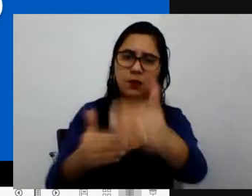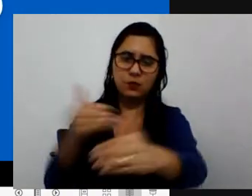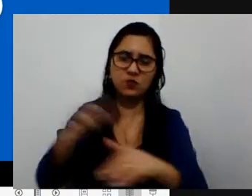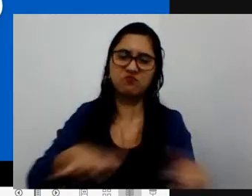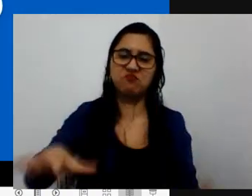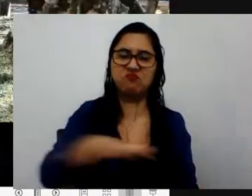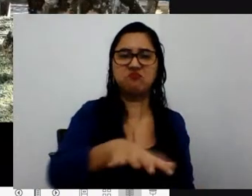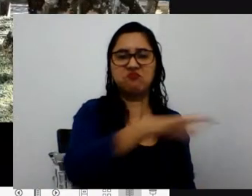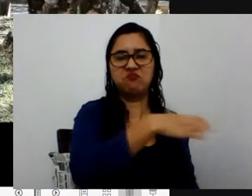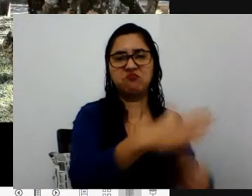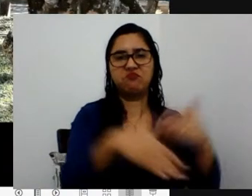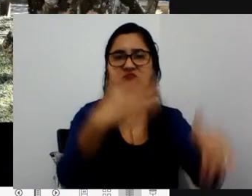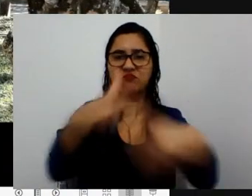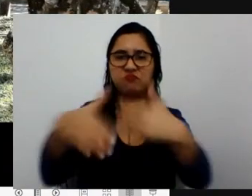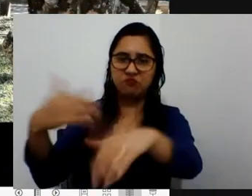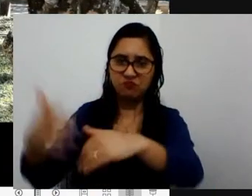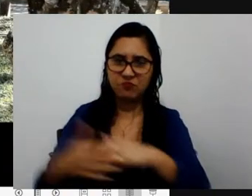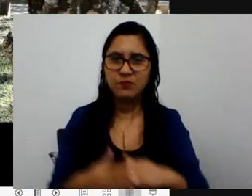né?